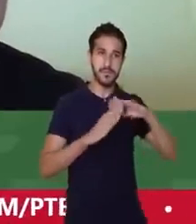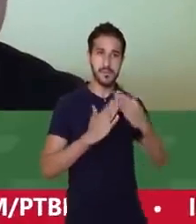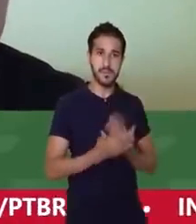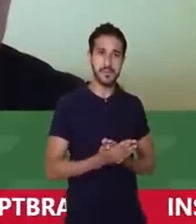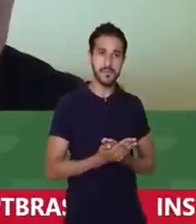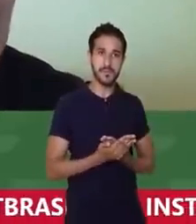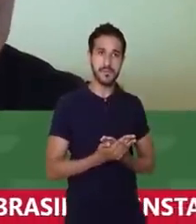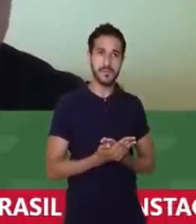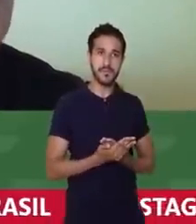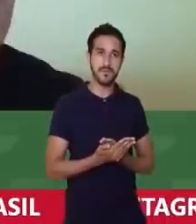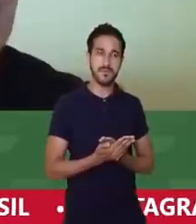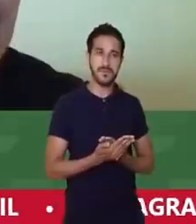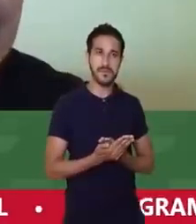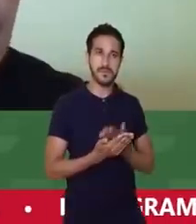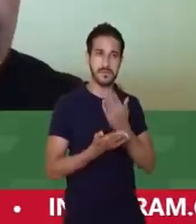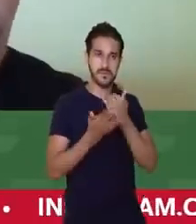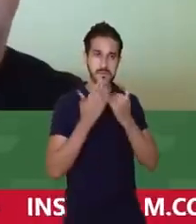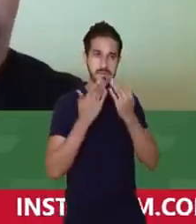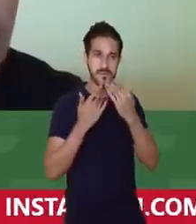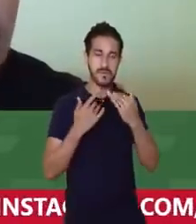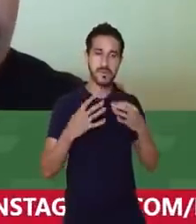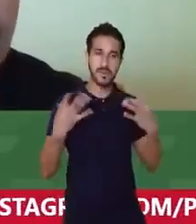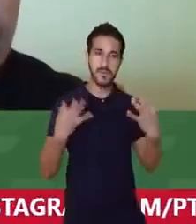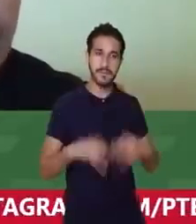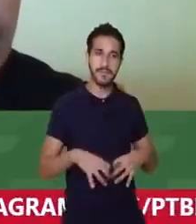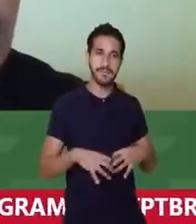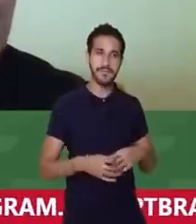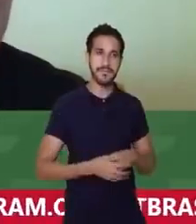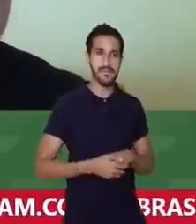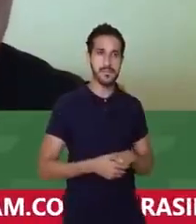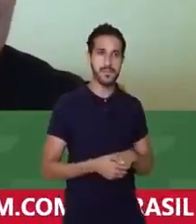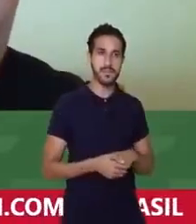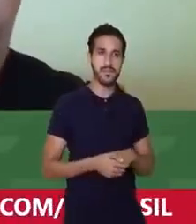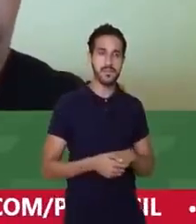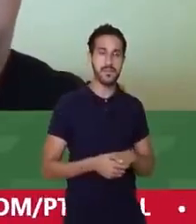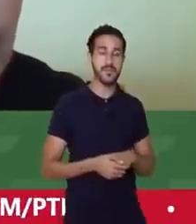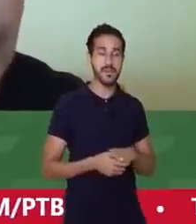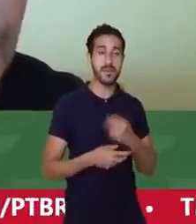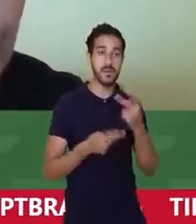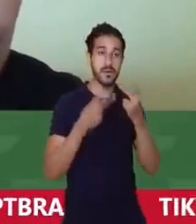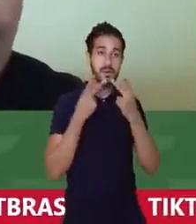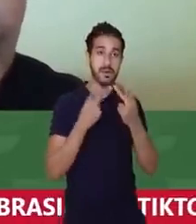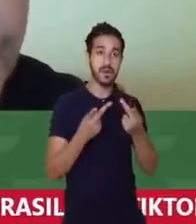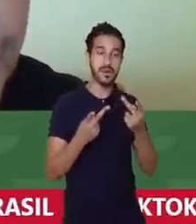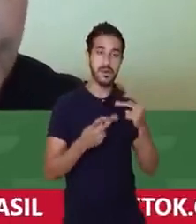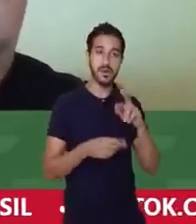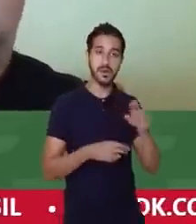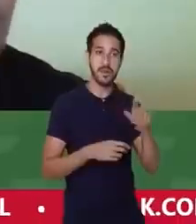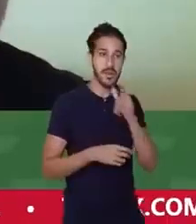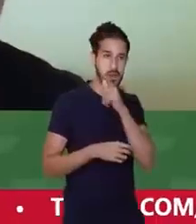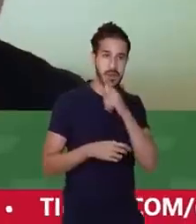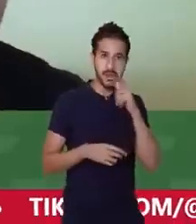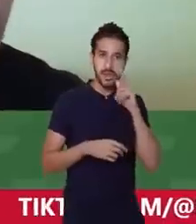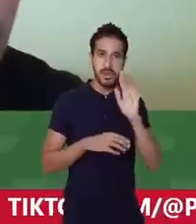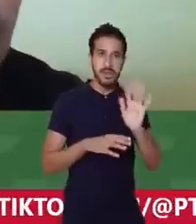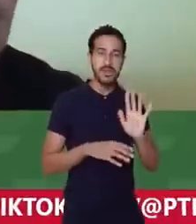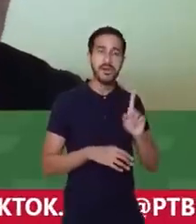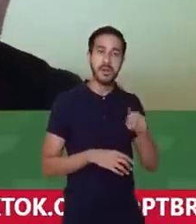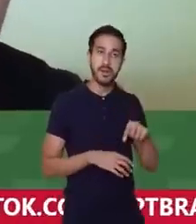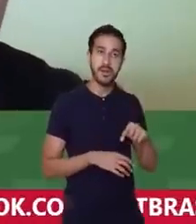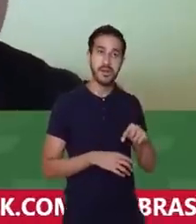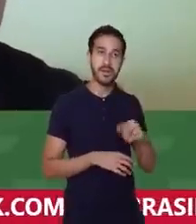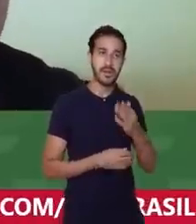escola à alimentação adequada. E aí eu falo que não era lanchinho, não.